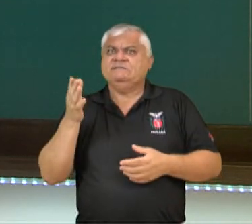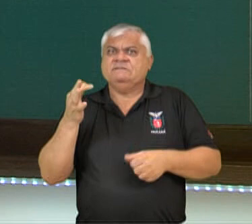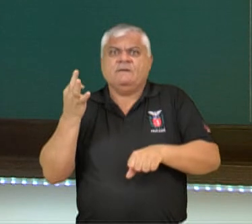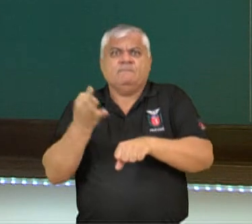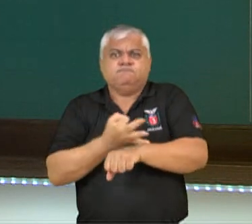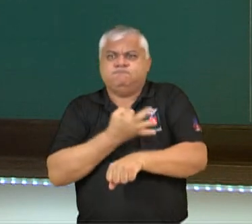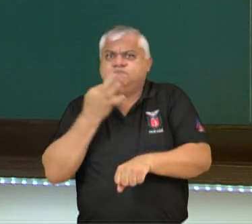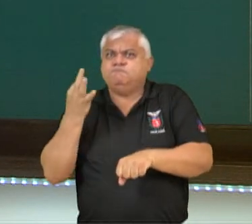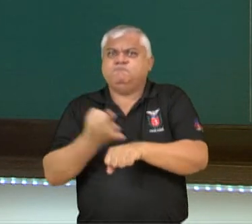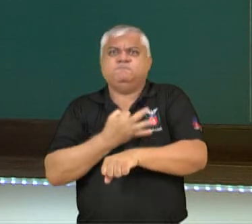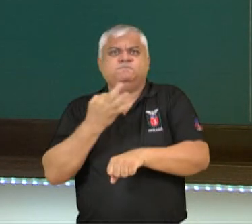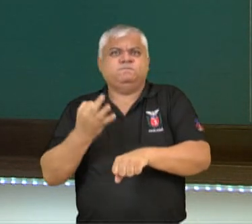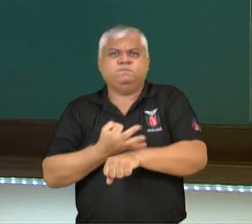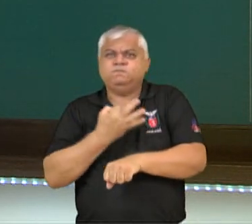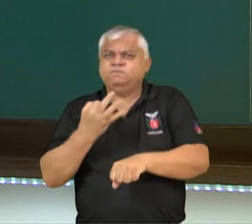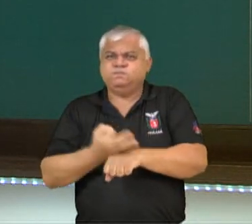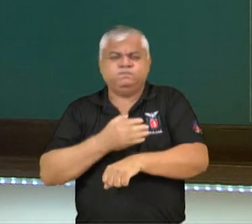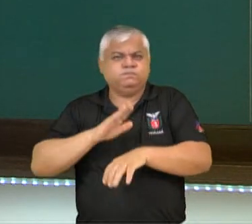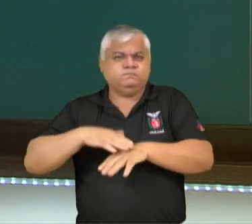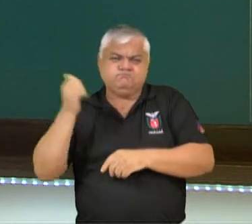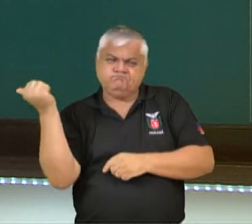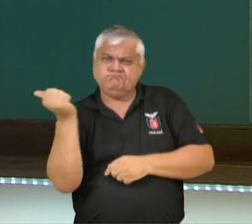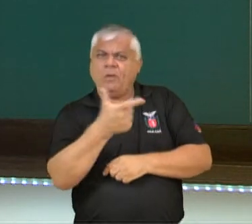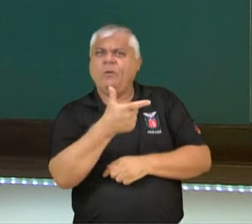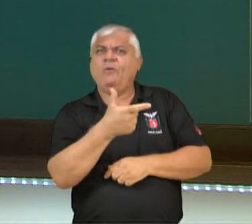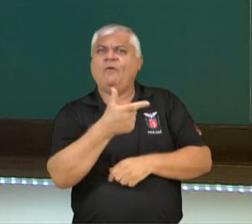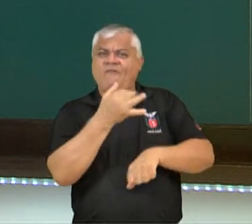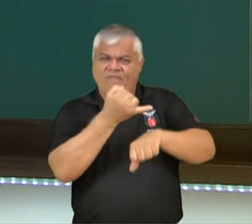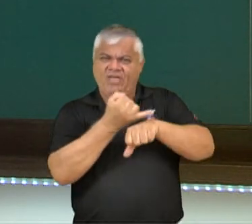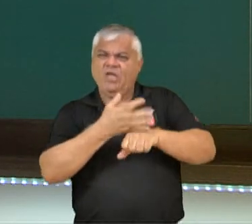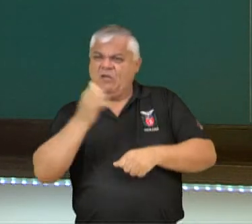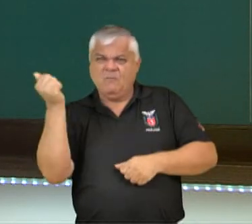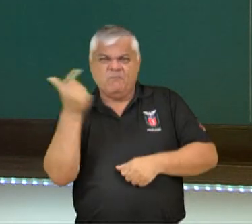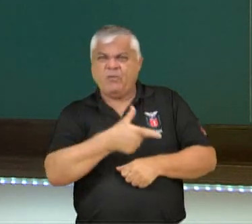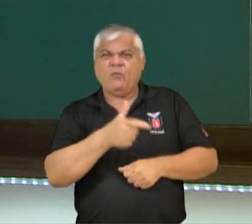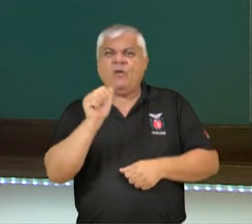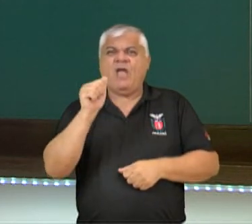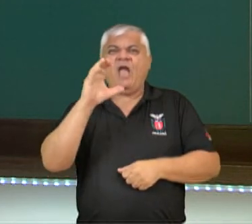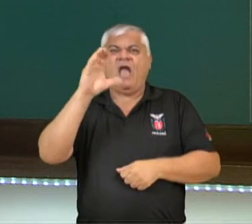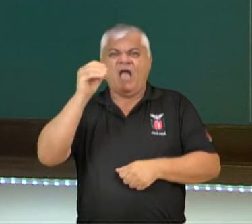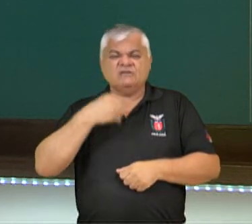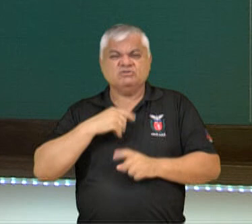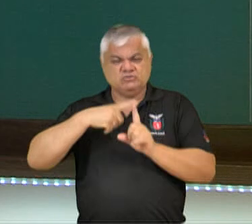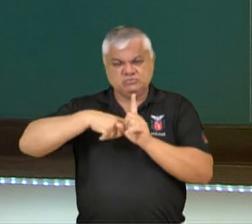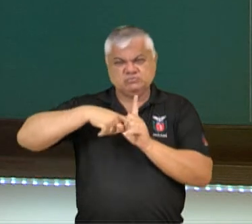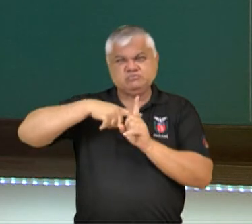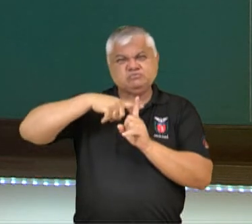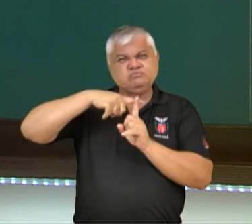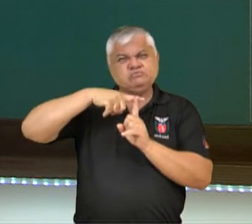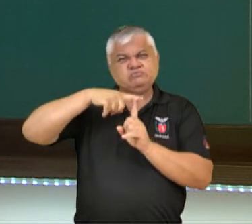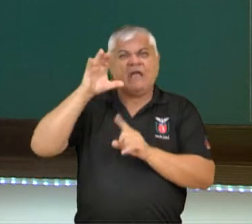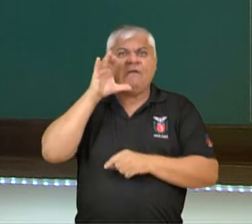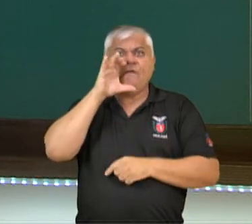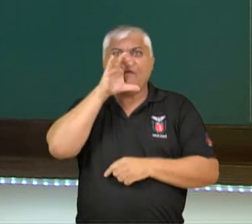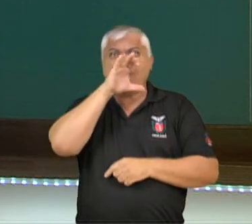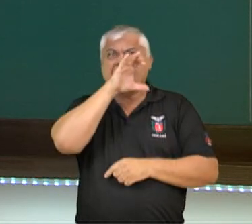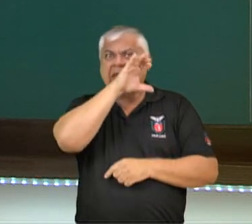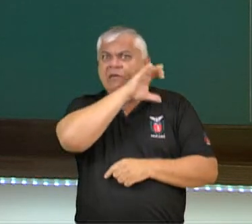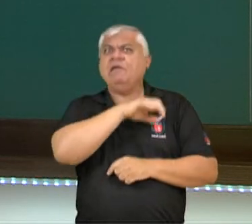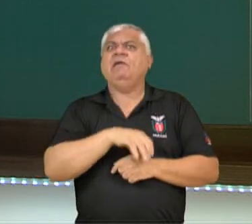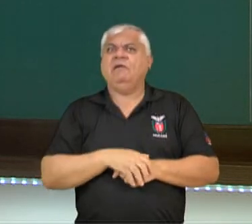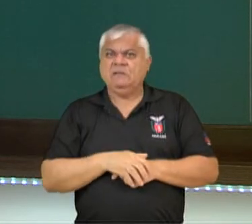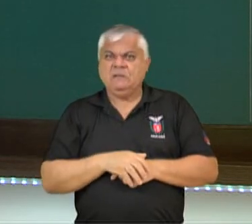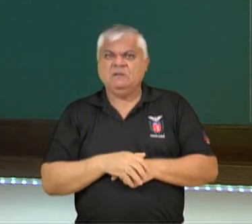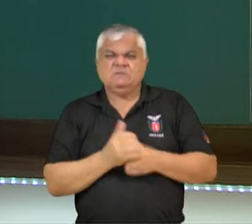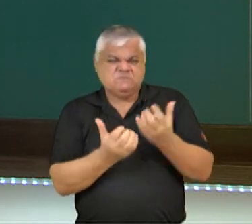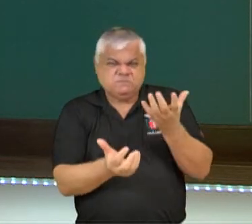forjado, muito mais resistente que o ferro. Ele é trabalhado inclusive com altas temperaturas para se chegar ao aço, para chegar